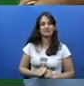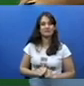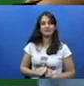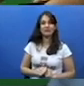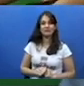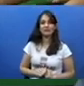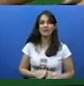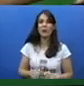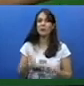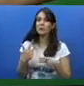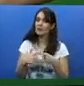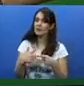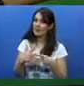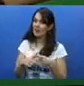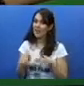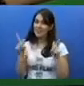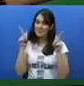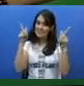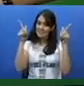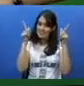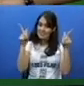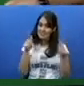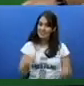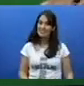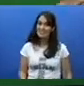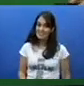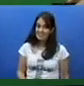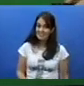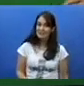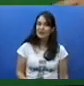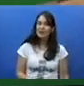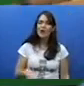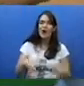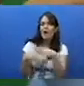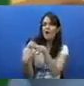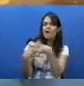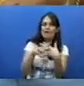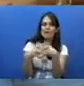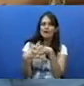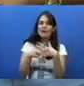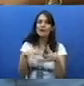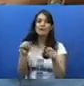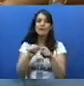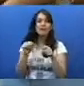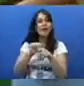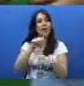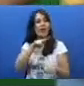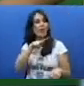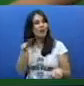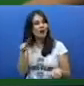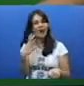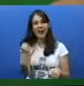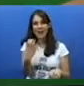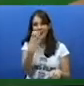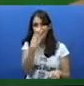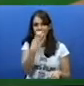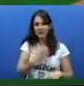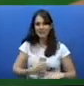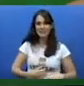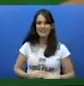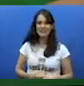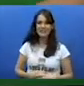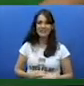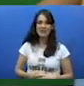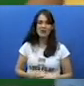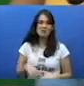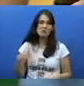Porque ela se divertia com a confusão provocada pelo nome do cachorro.